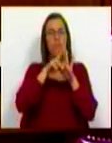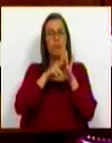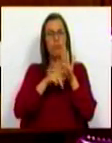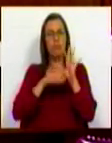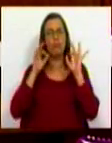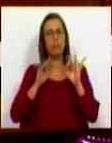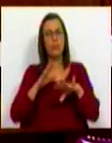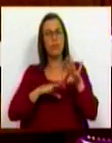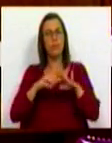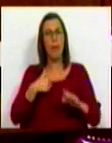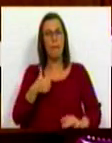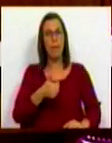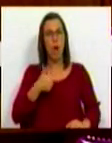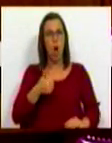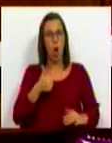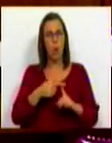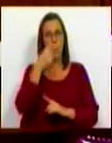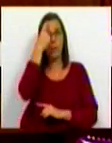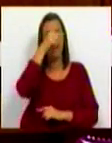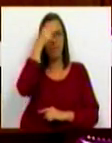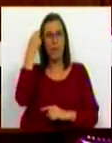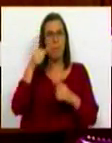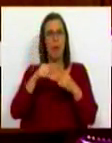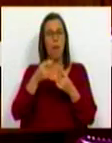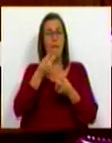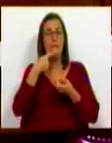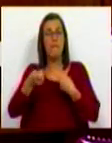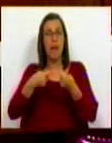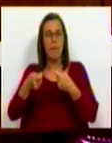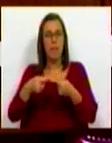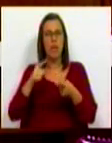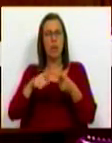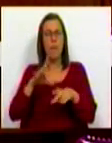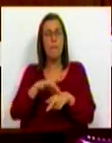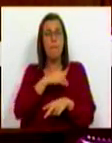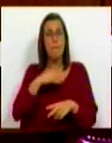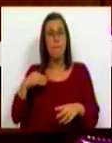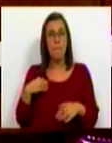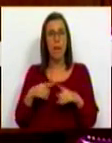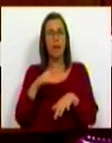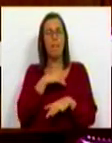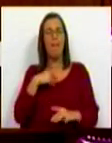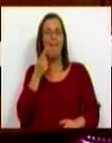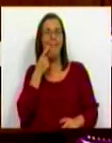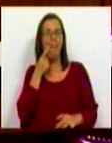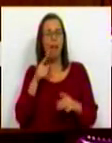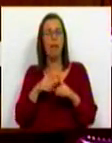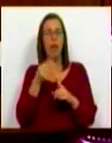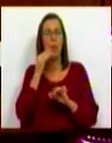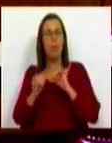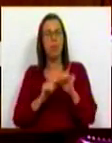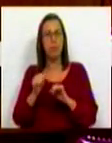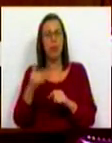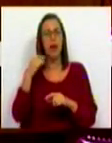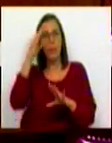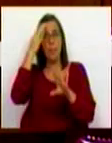regulamentação dos atos do biólogo, do enfermeiro, do farmacêutico, do médico dentista, do